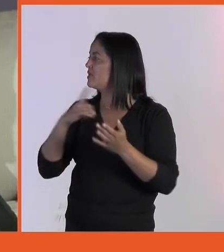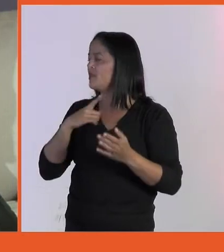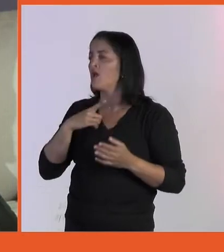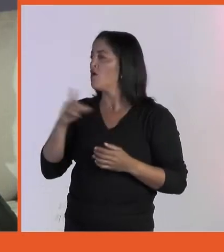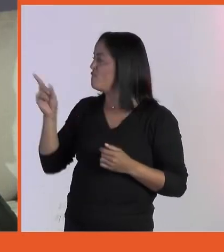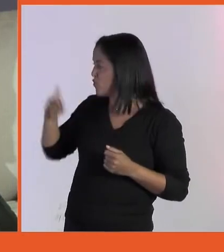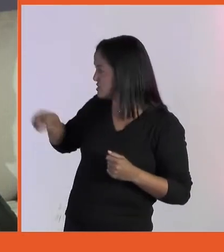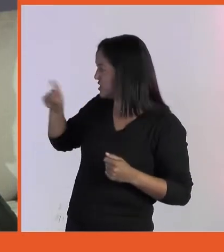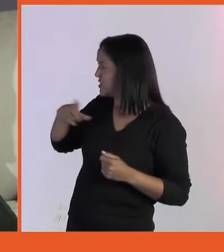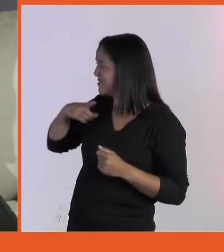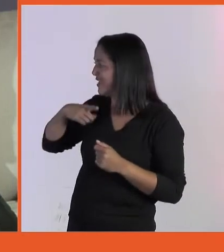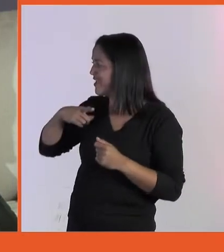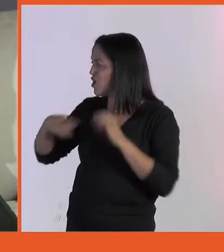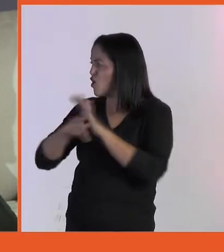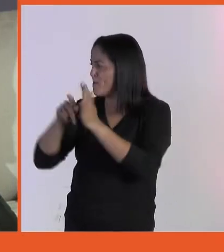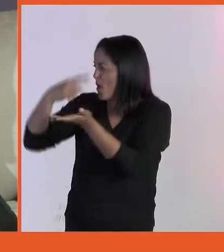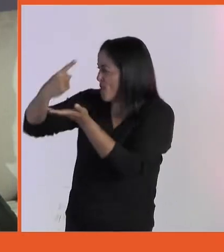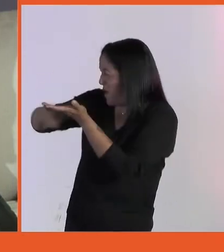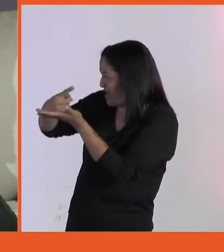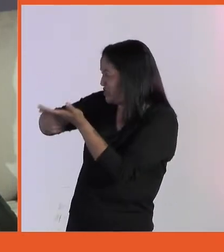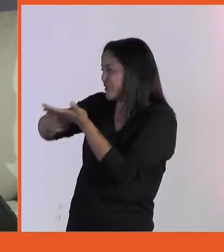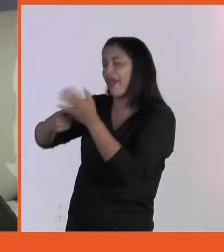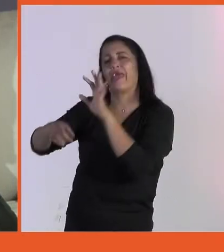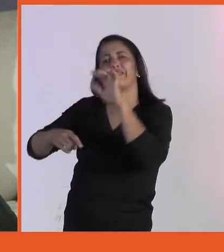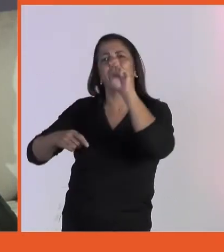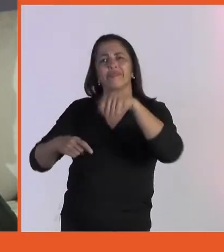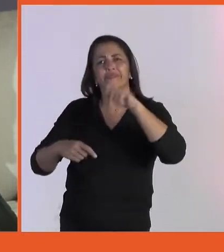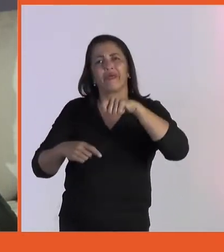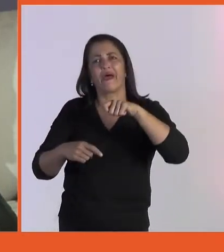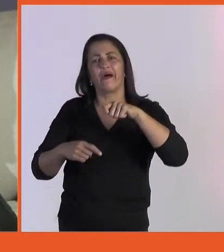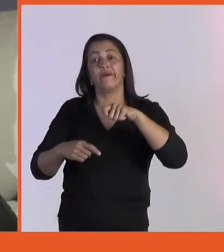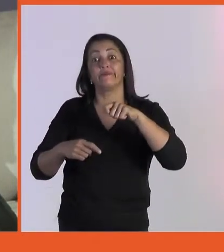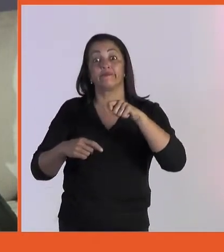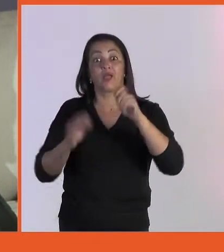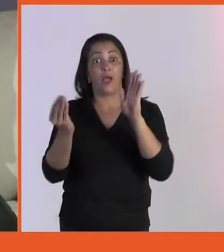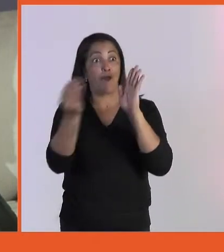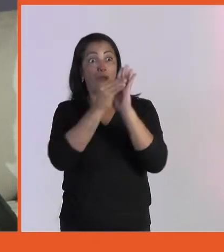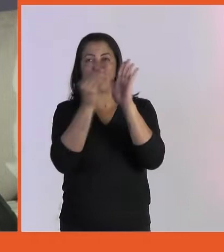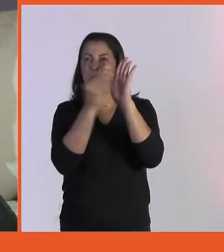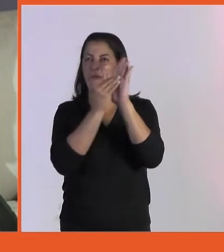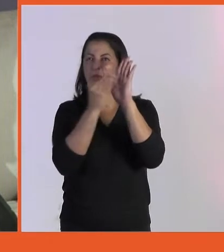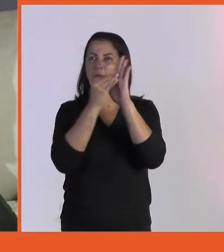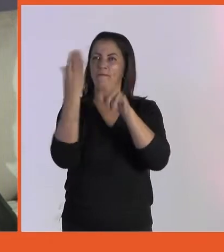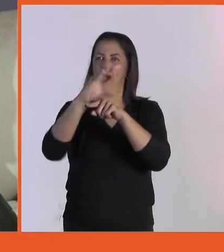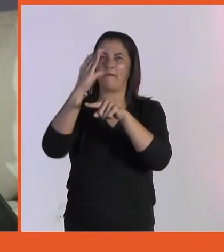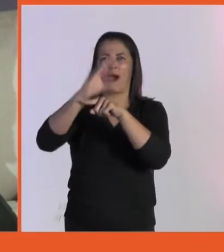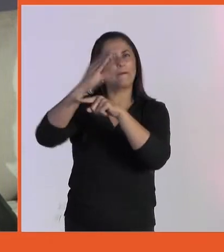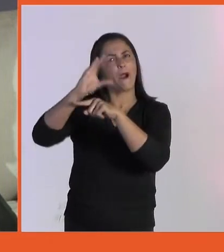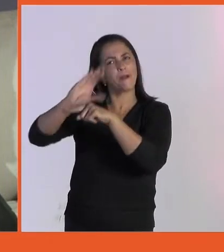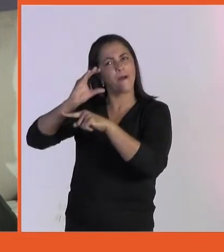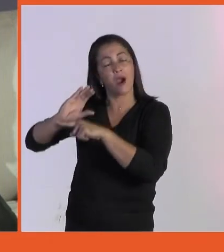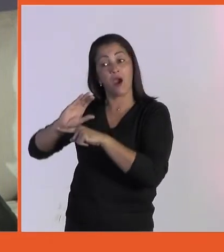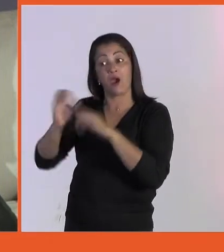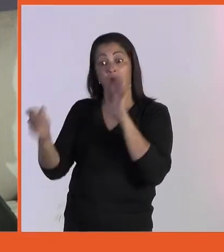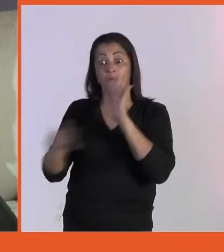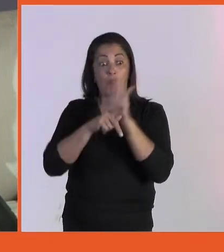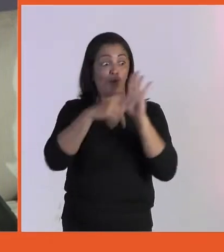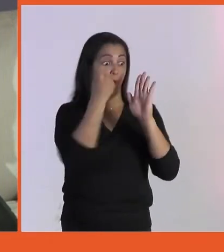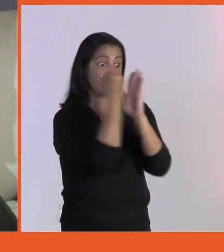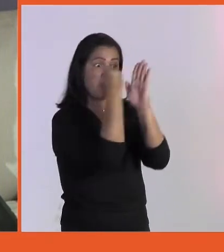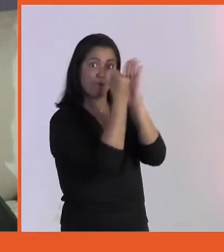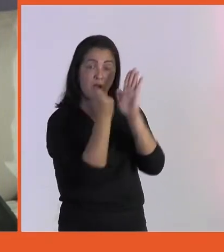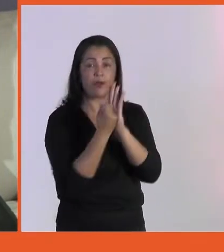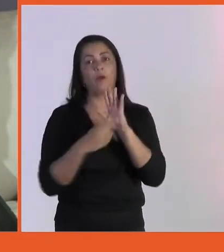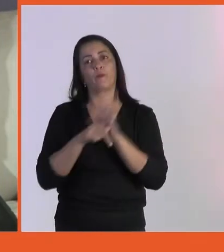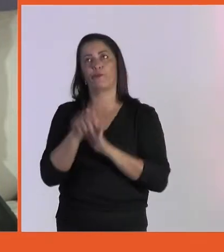agenda de postagens, de comentários nas postagens das marcas. Então, de segunda